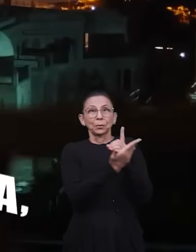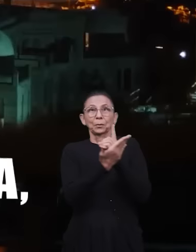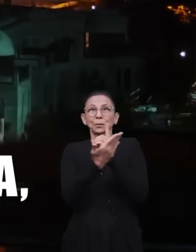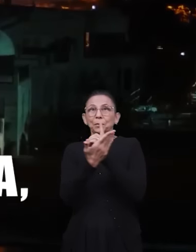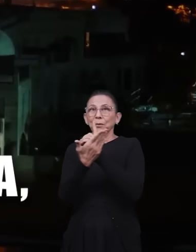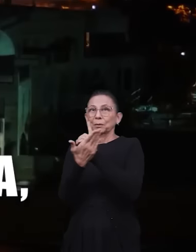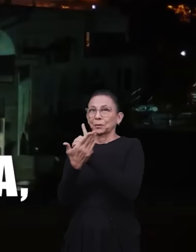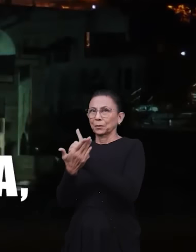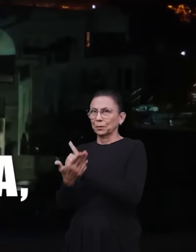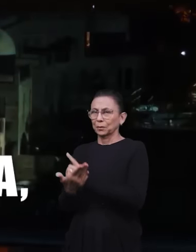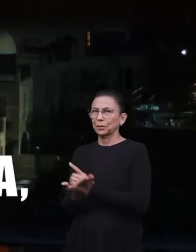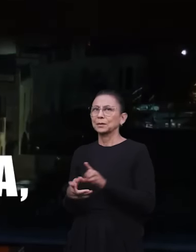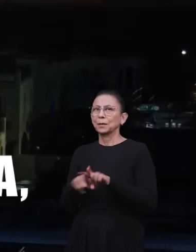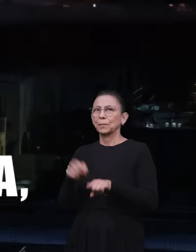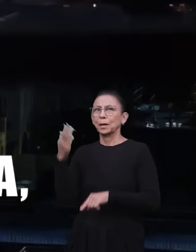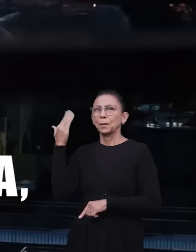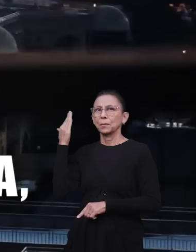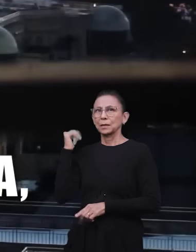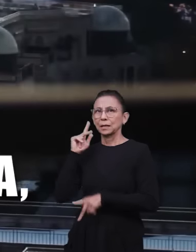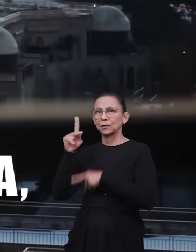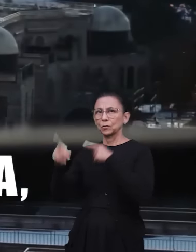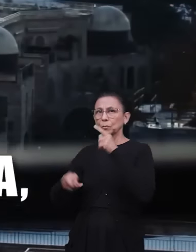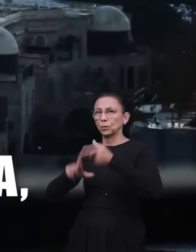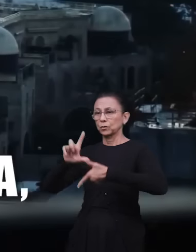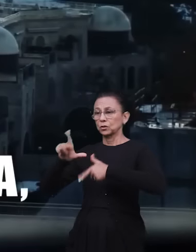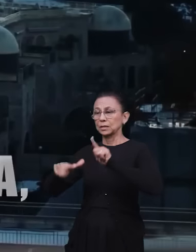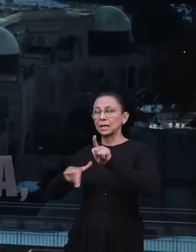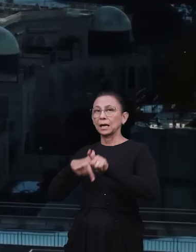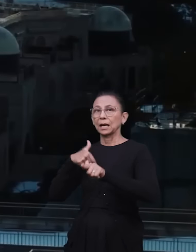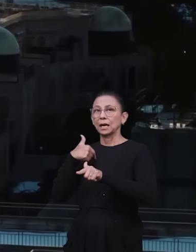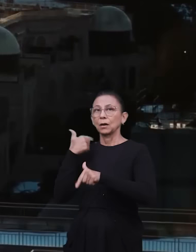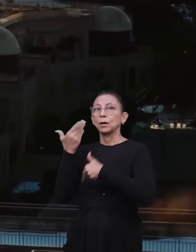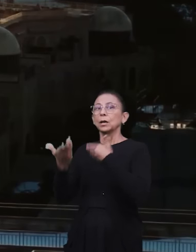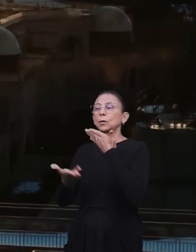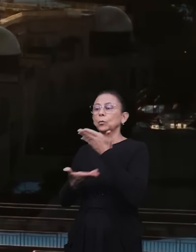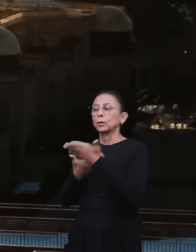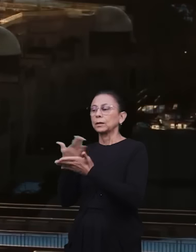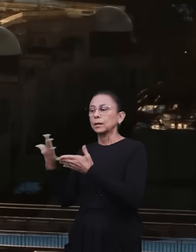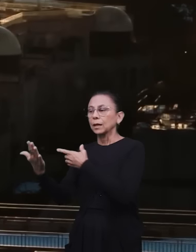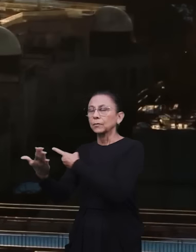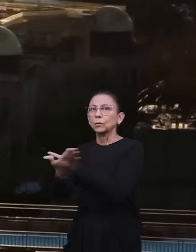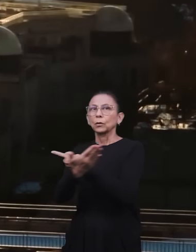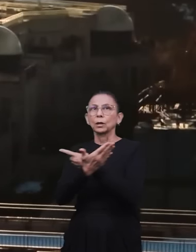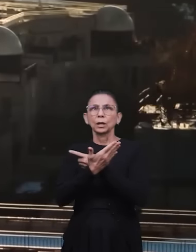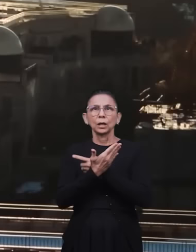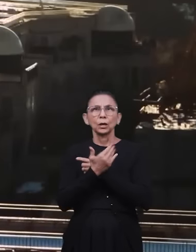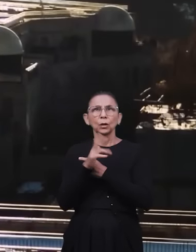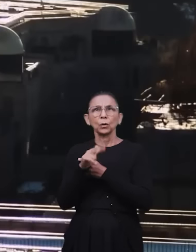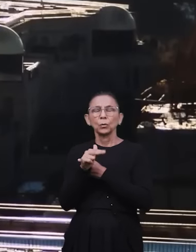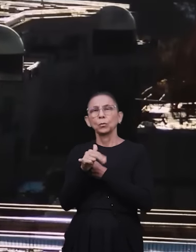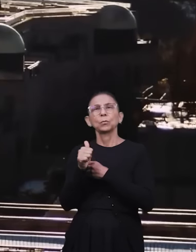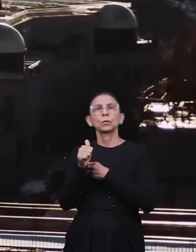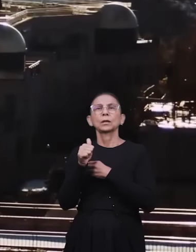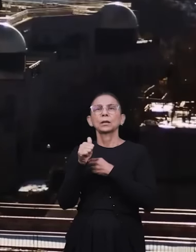cair. Como a Israel guardava, não dormiu nem